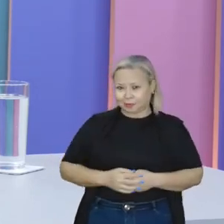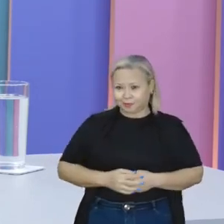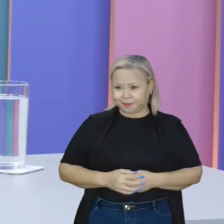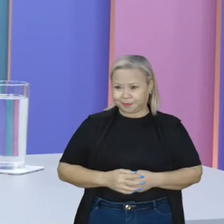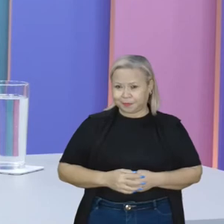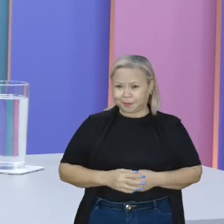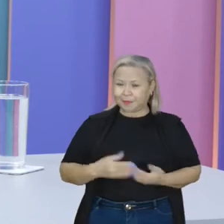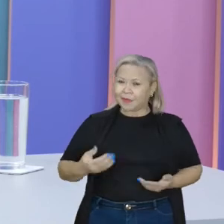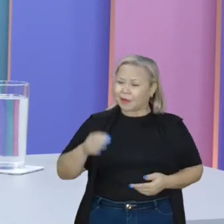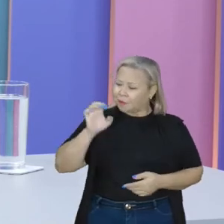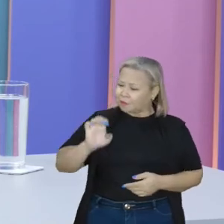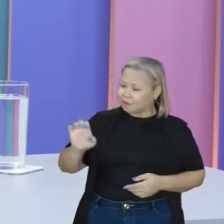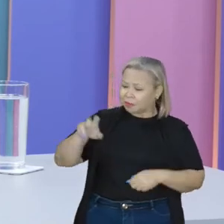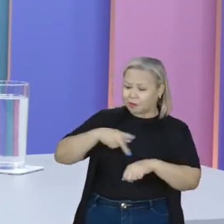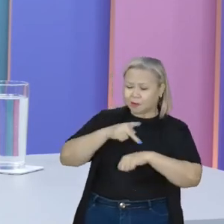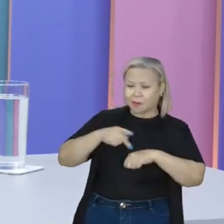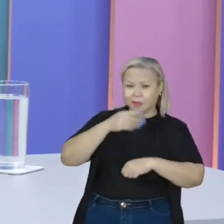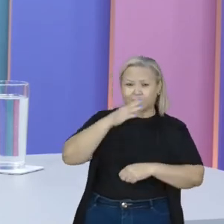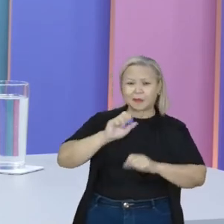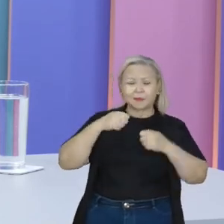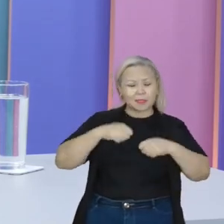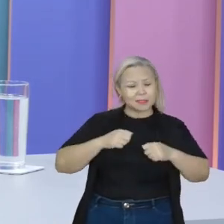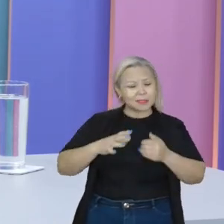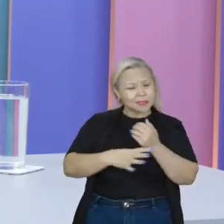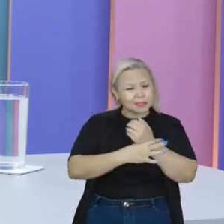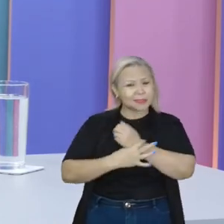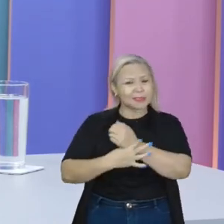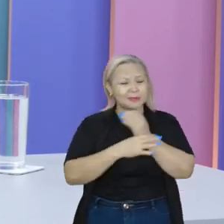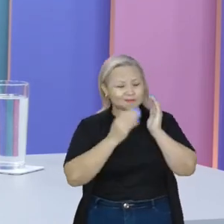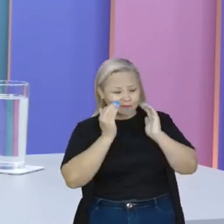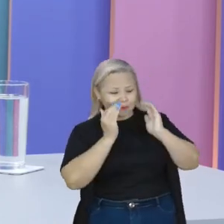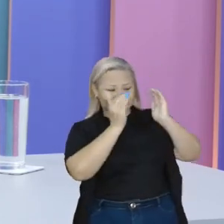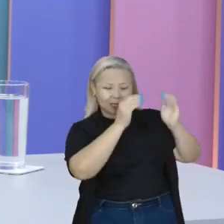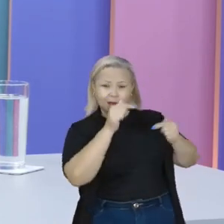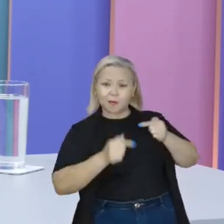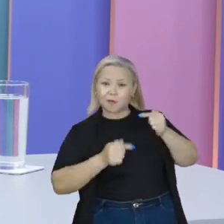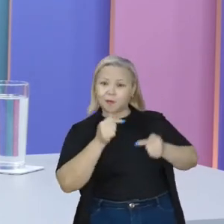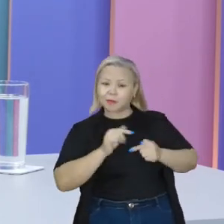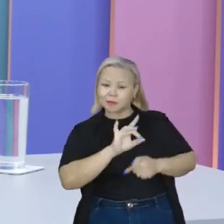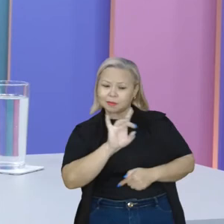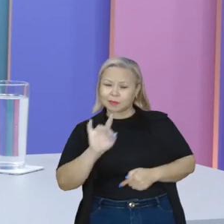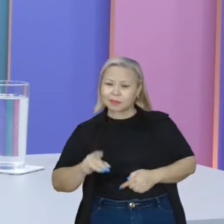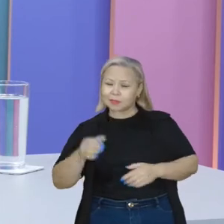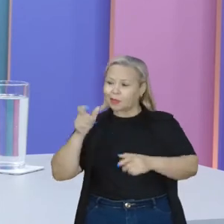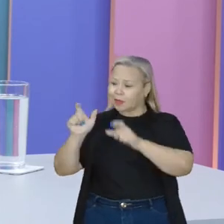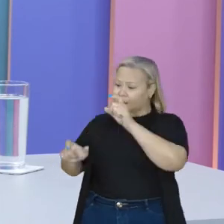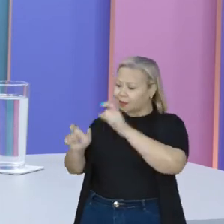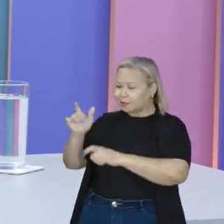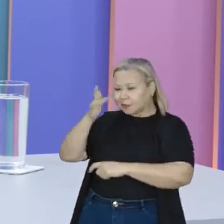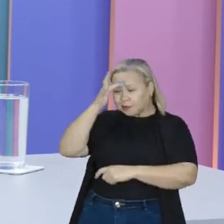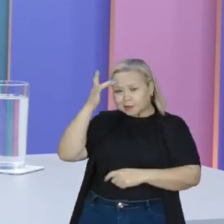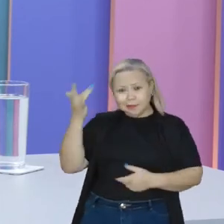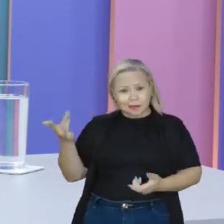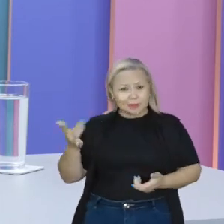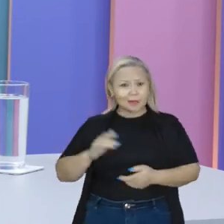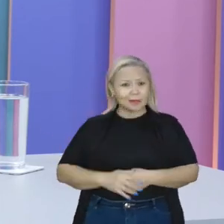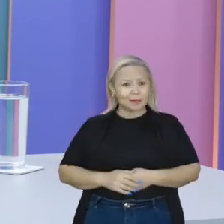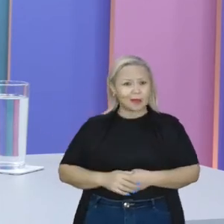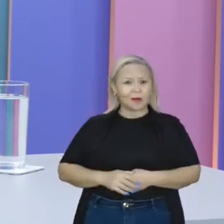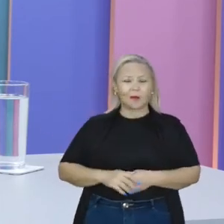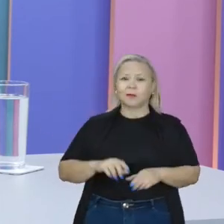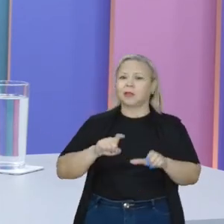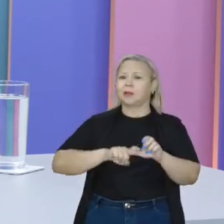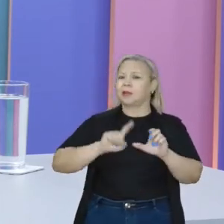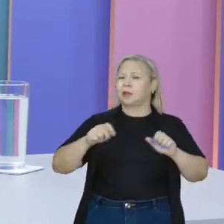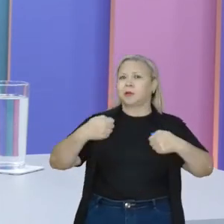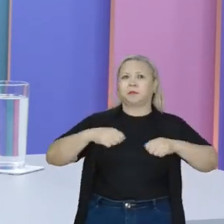Estado brasileiro tem que garantir dignidade, políticas para cada cidadão e cidadã independente, né, da sua cor, da